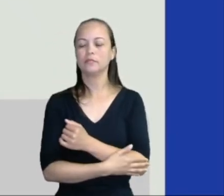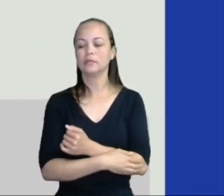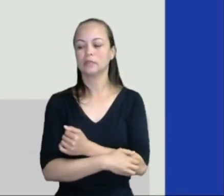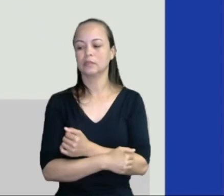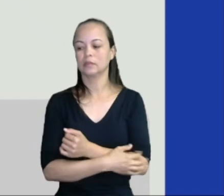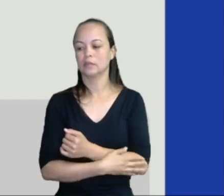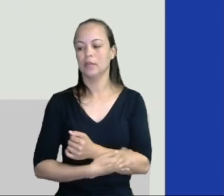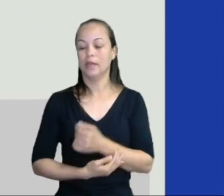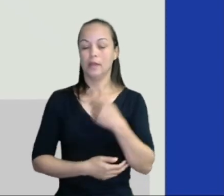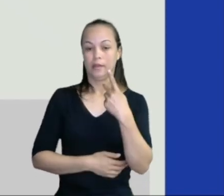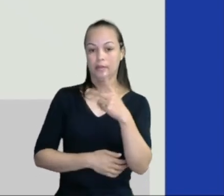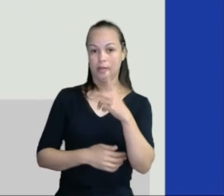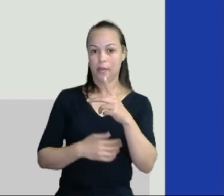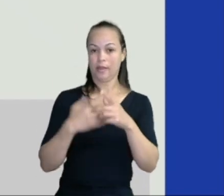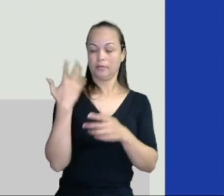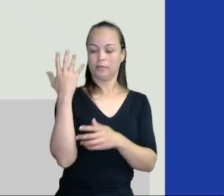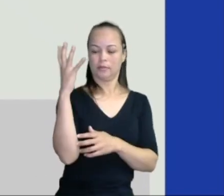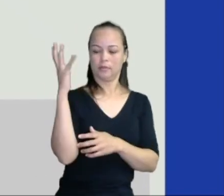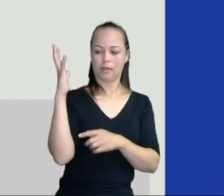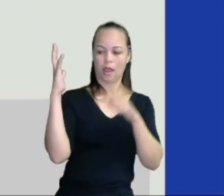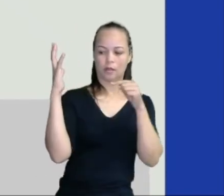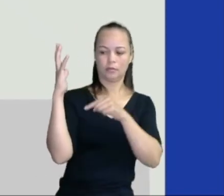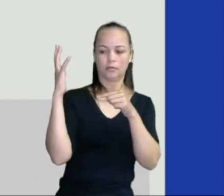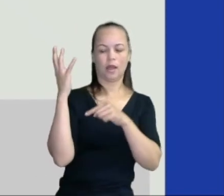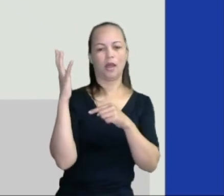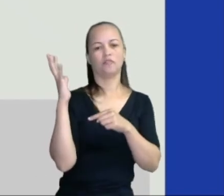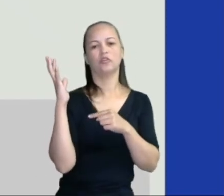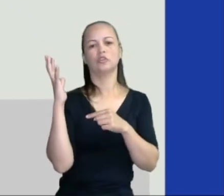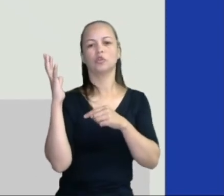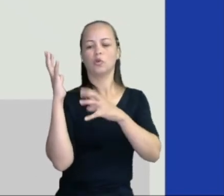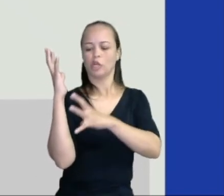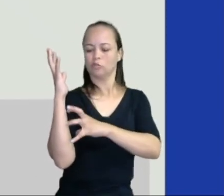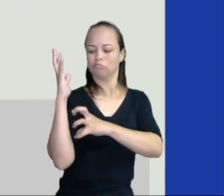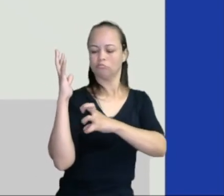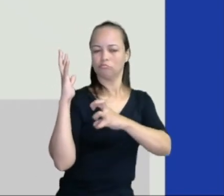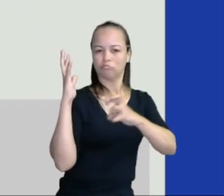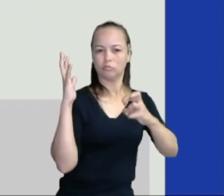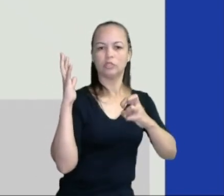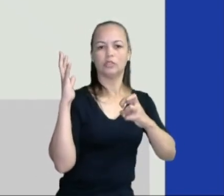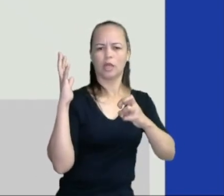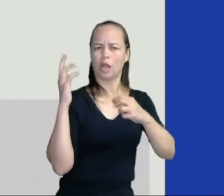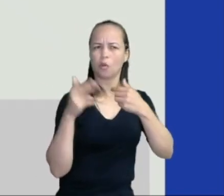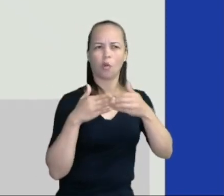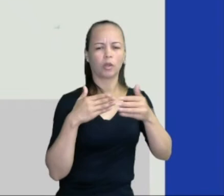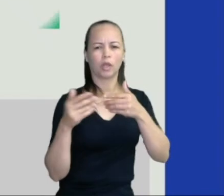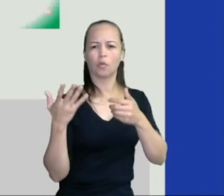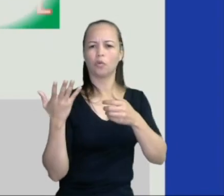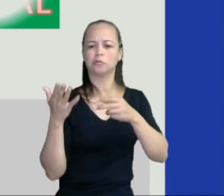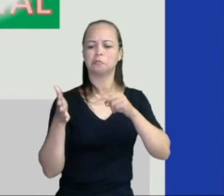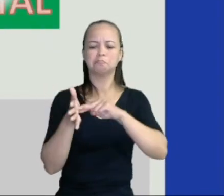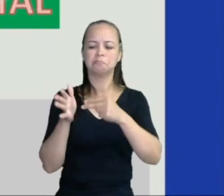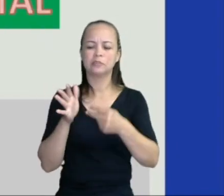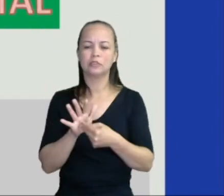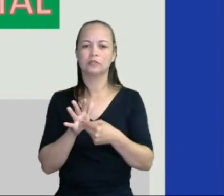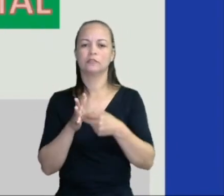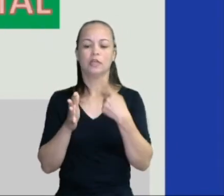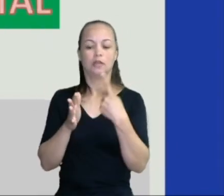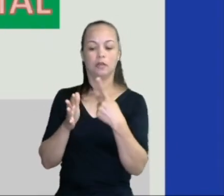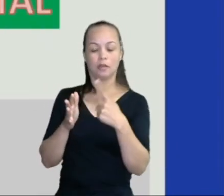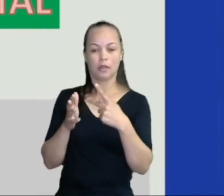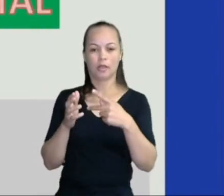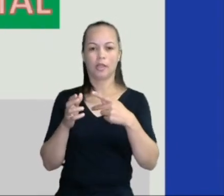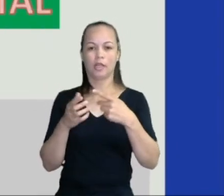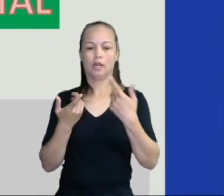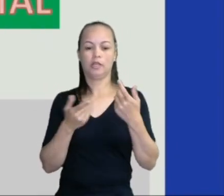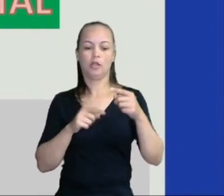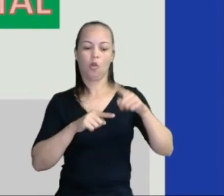essas plantas, tá bom? Quando a gente tira qualquer coisa das plantas, significa que aquele objeto ali